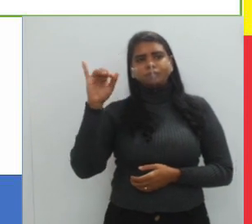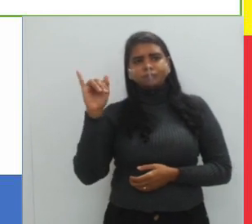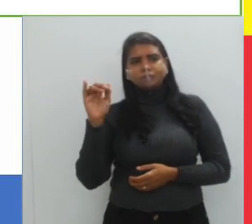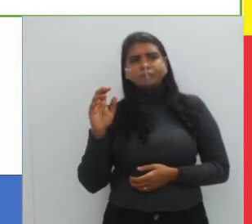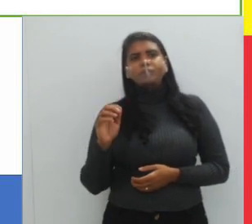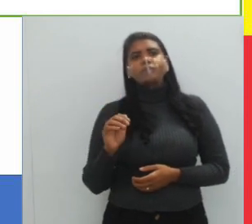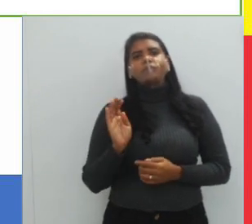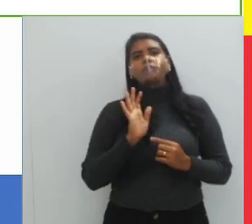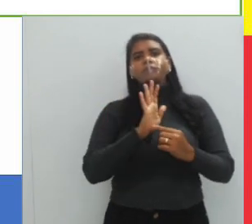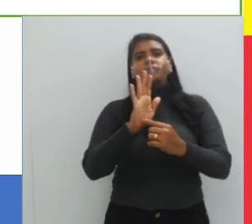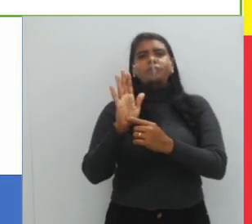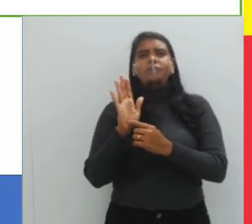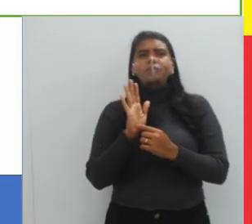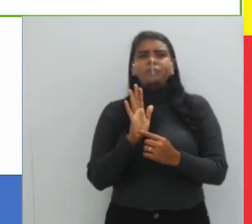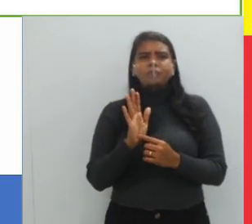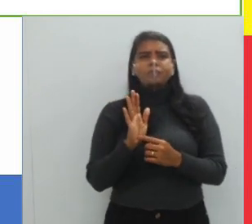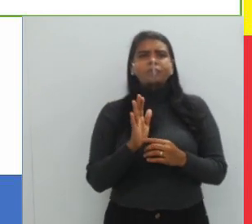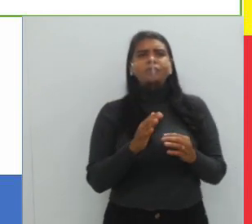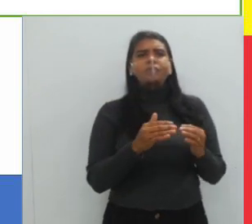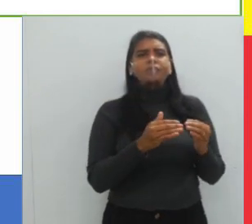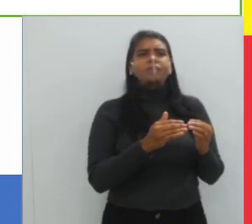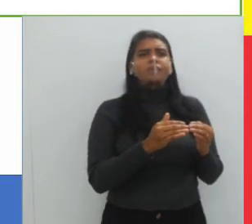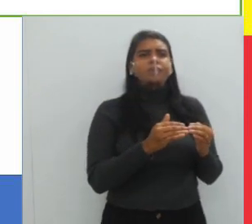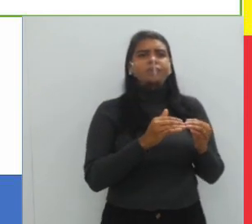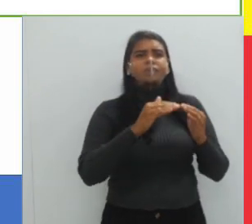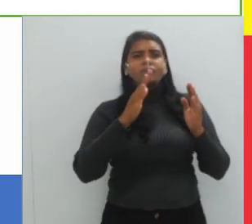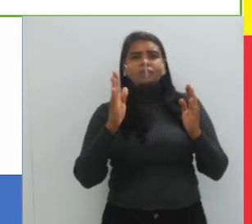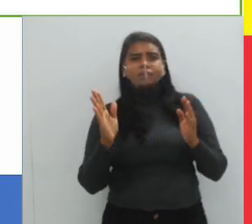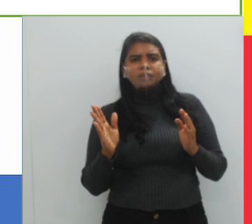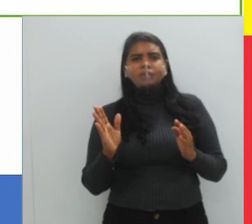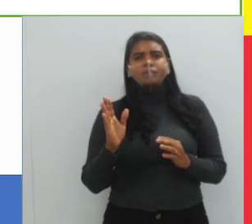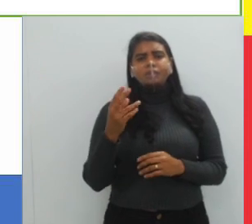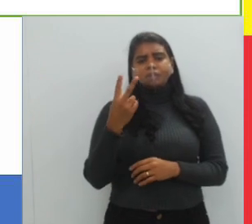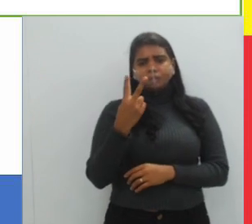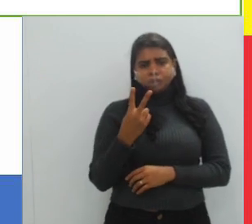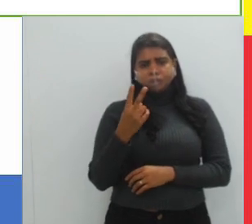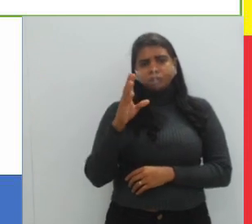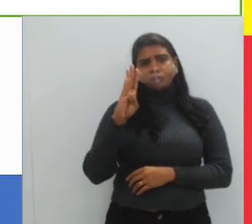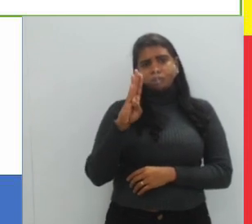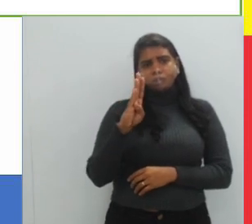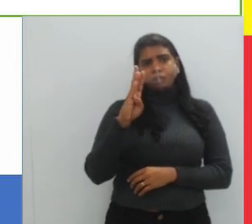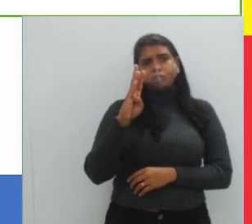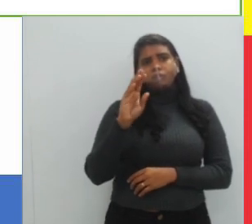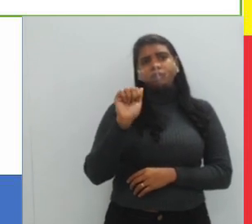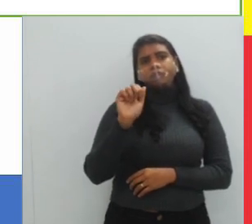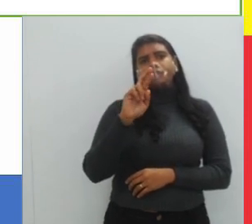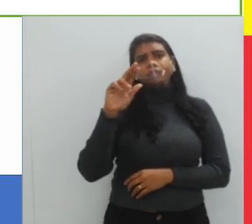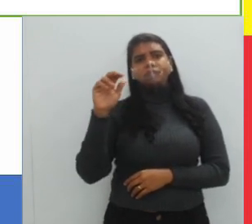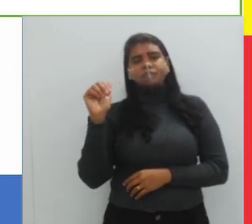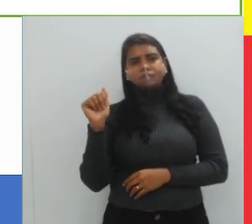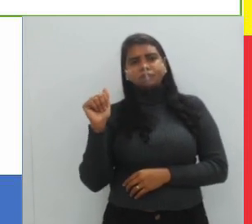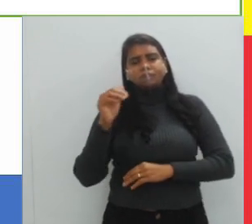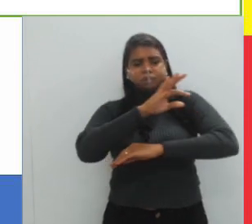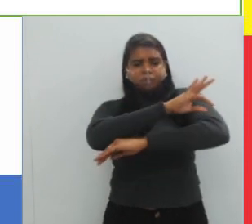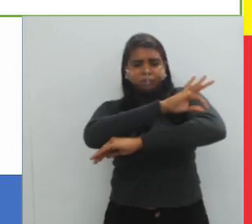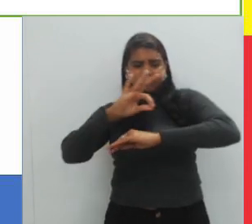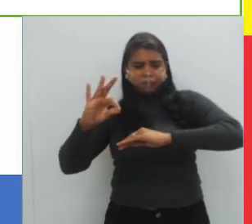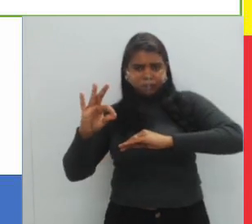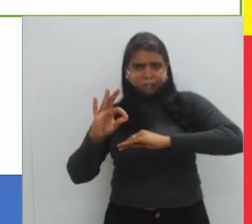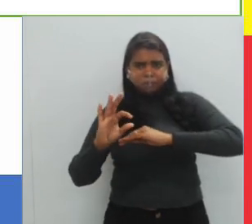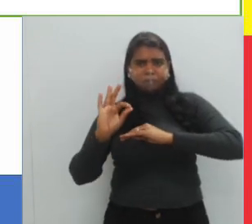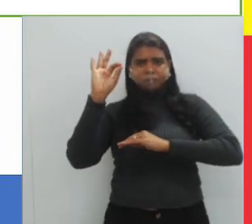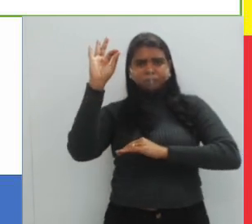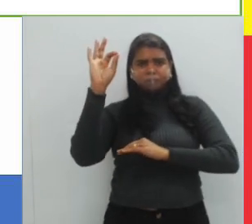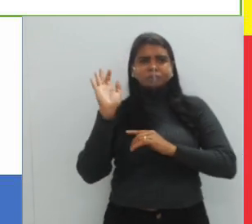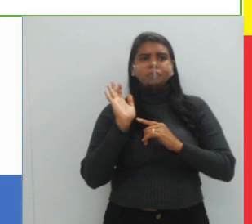O tori, símbolo do shintoísmo, é um portal composto por 2 barras verticais, com uma